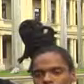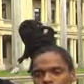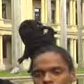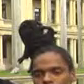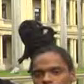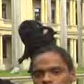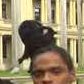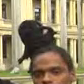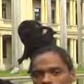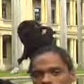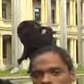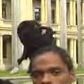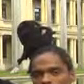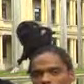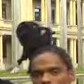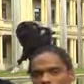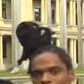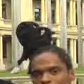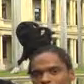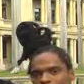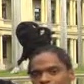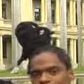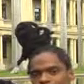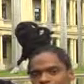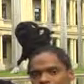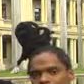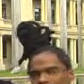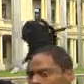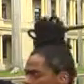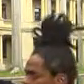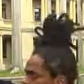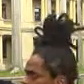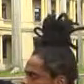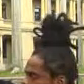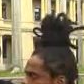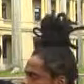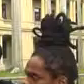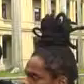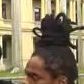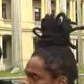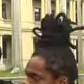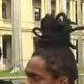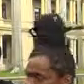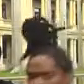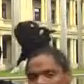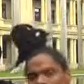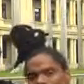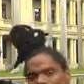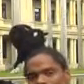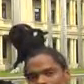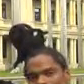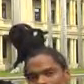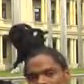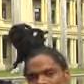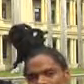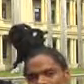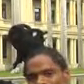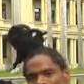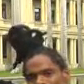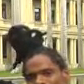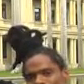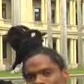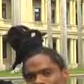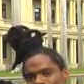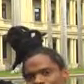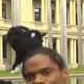ONU nessa campanha Vidas Negras. Década Internacional de Afrodescendentes. Governos, sociedade civil e você.